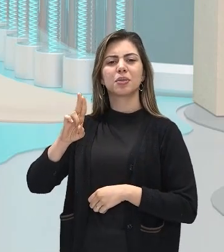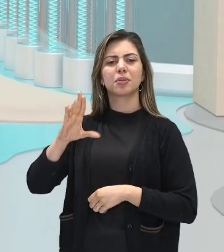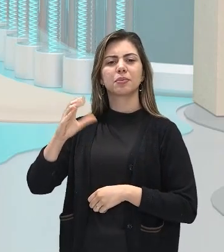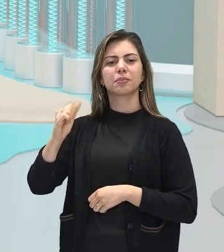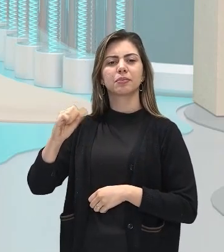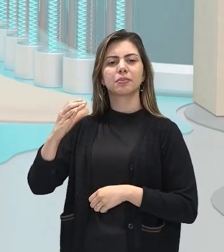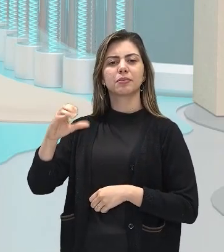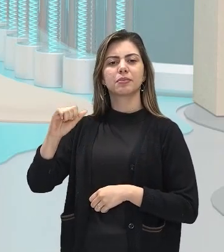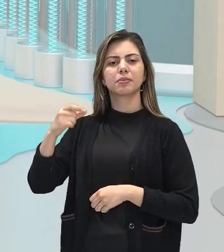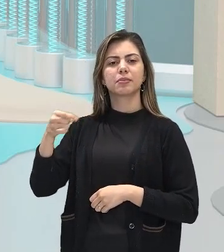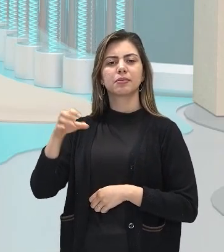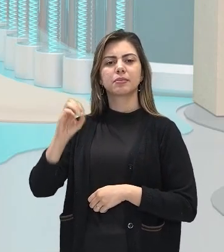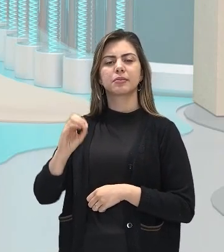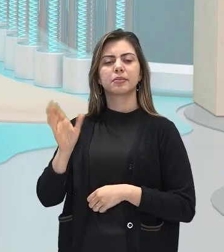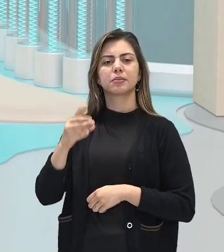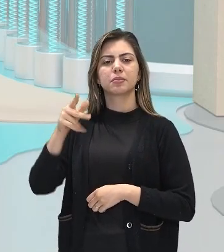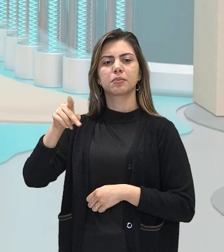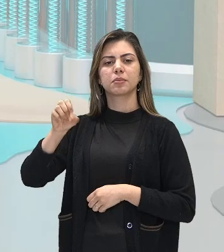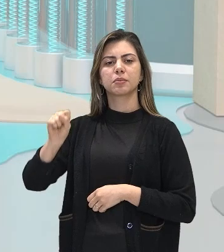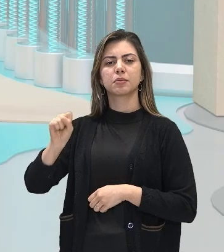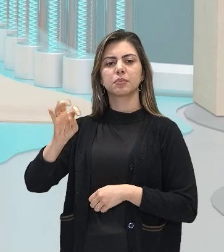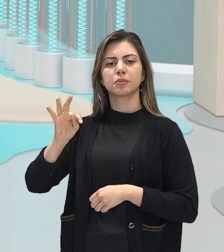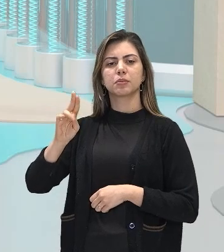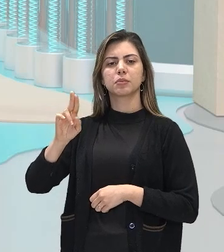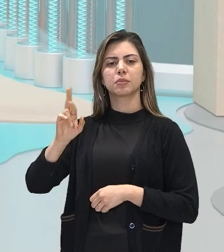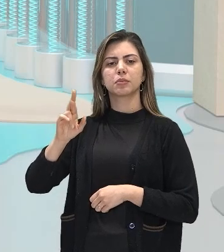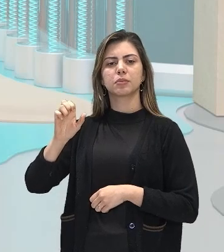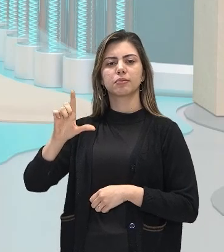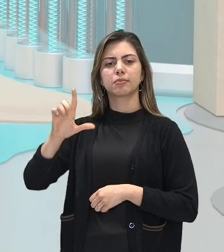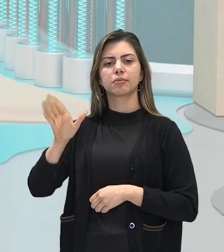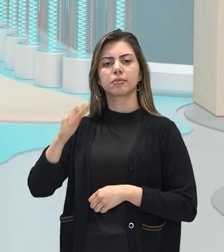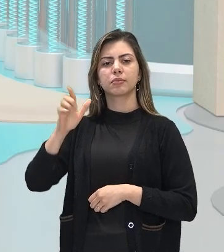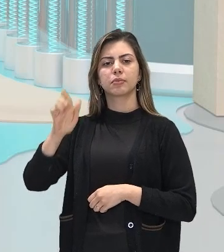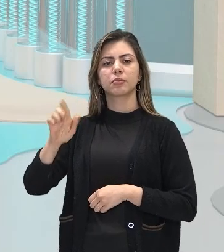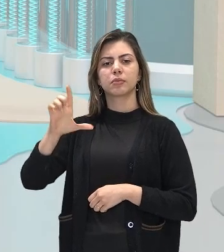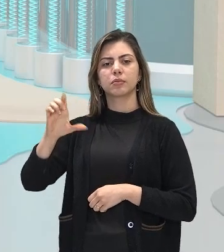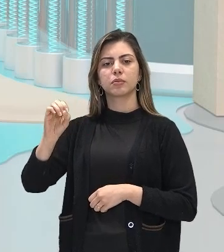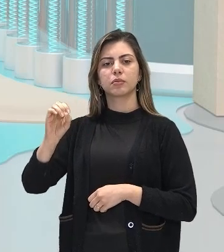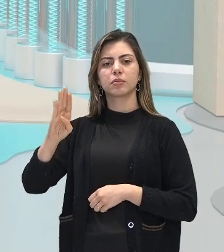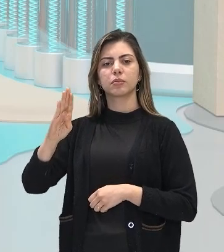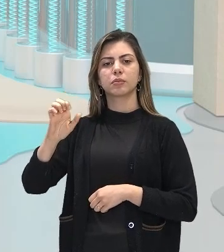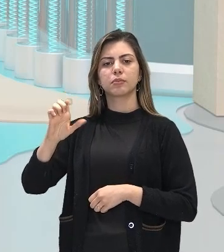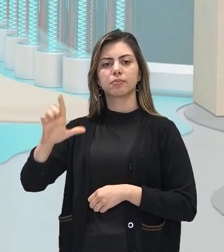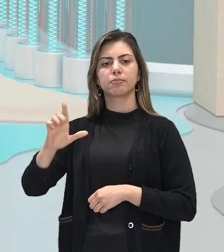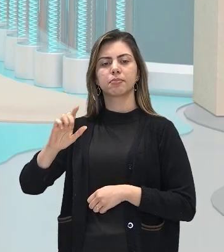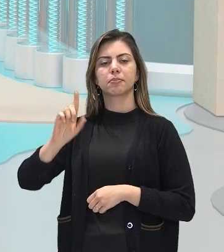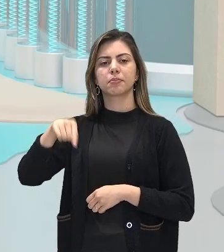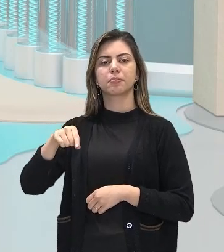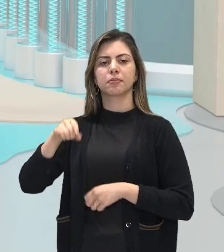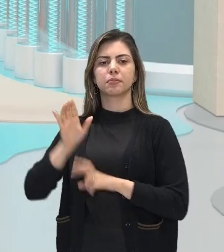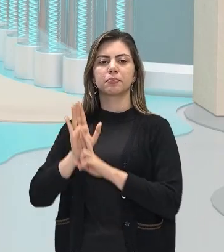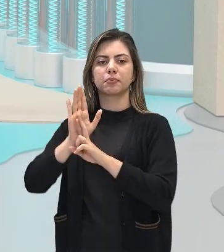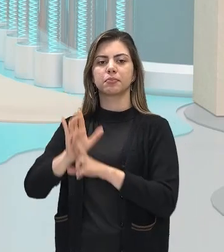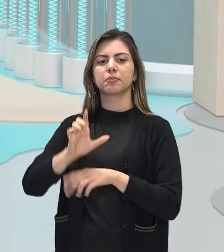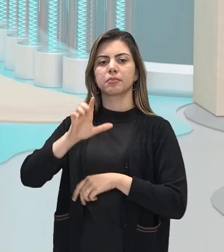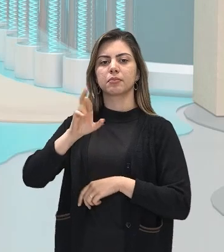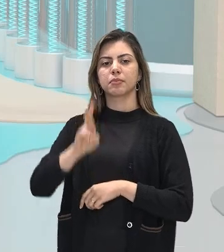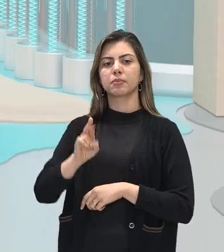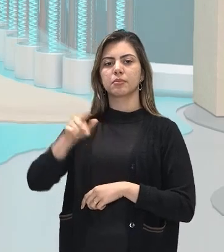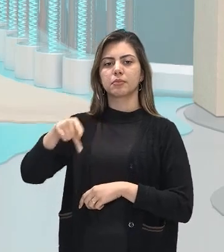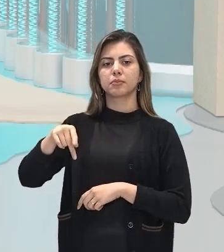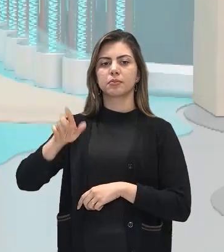gente vai descobrir na nossa aula de hoje. Então, a reeducação postural global, o que é? Vamos ver